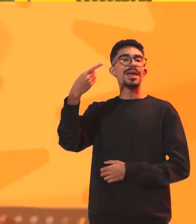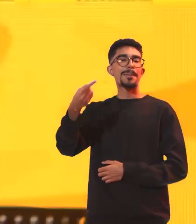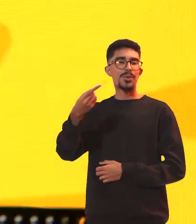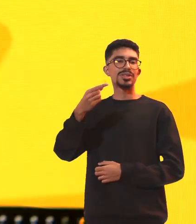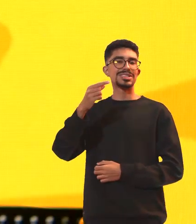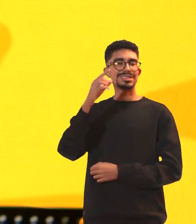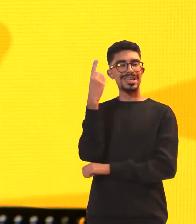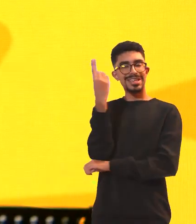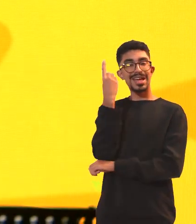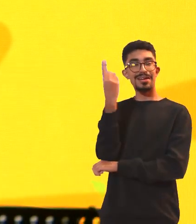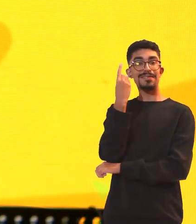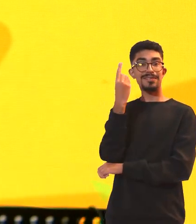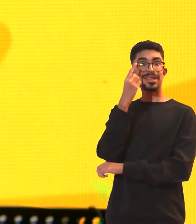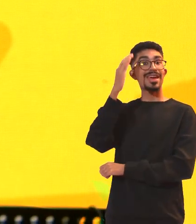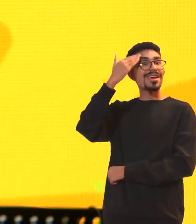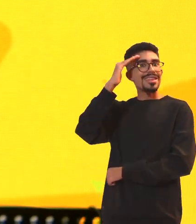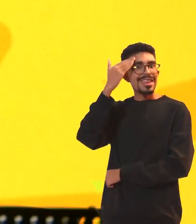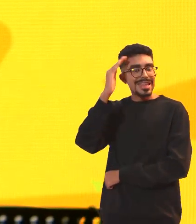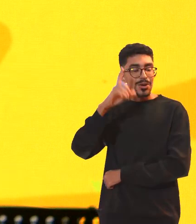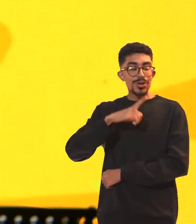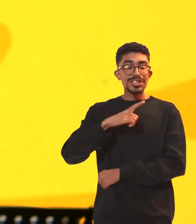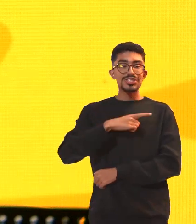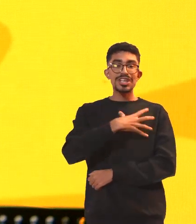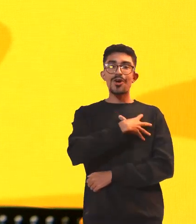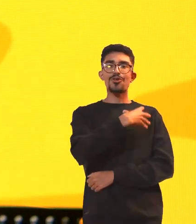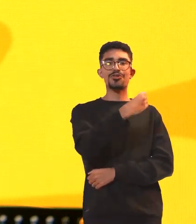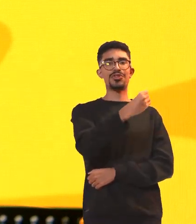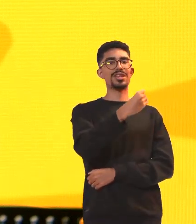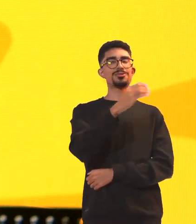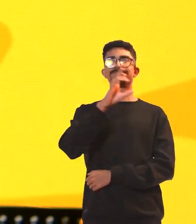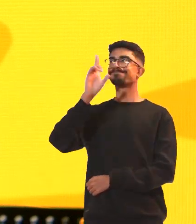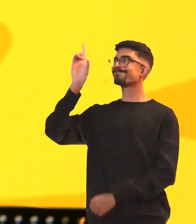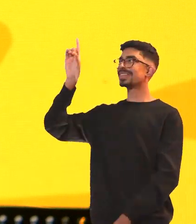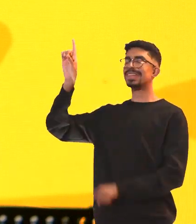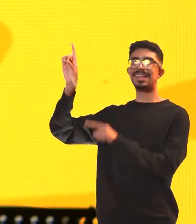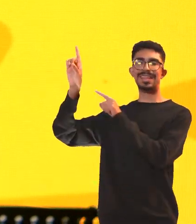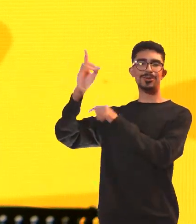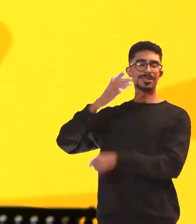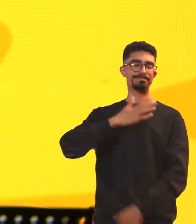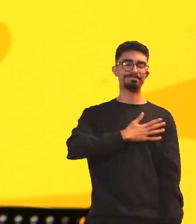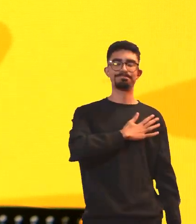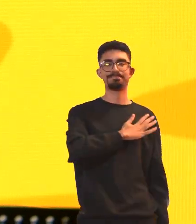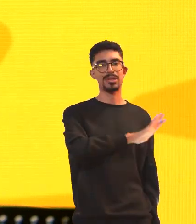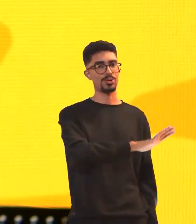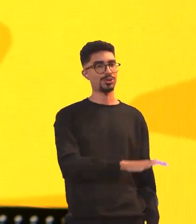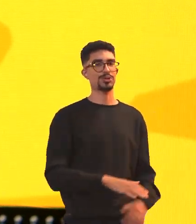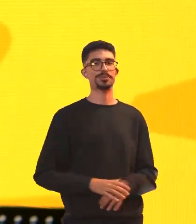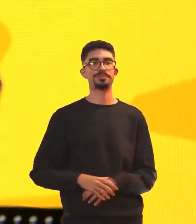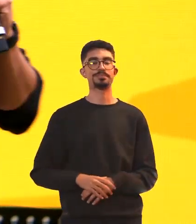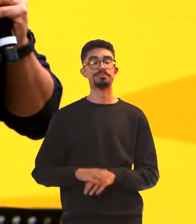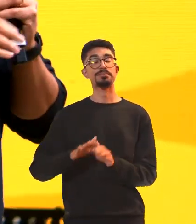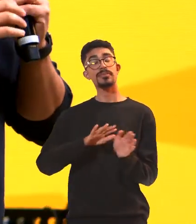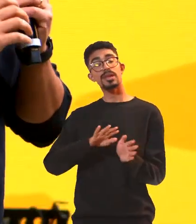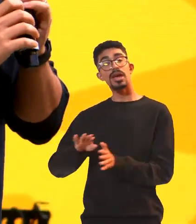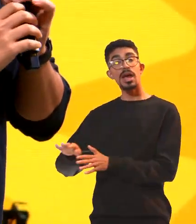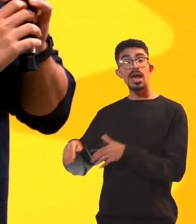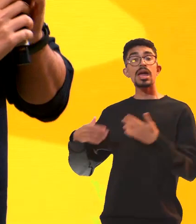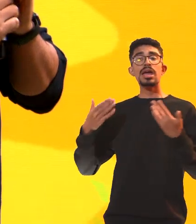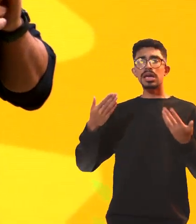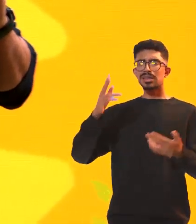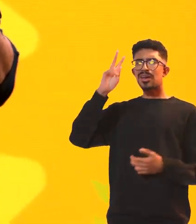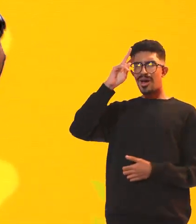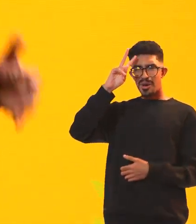Senhor. Essa é uma história triste. Não sei se você já conhecia em detalhes ou só tinha ouvido falar sobre esse